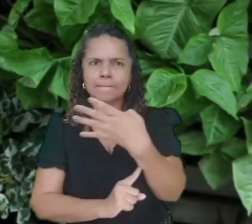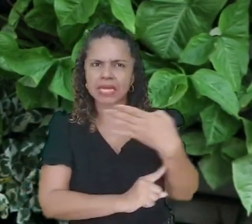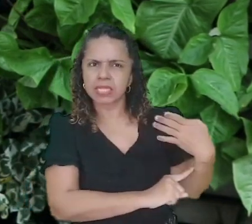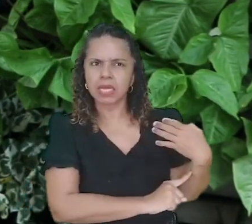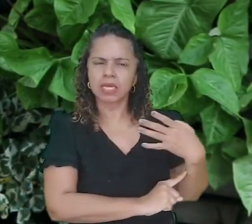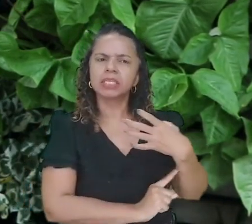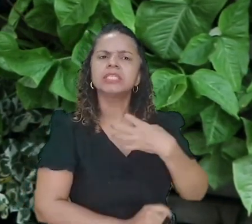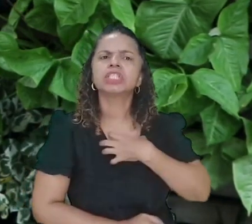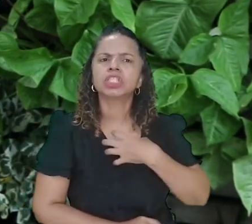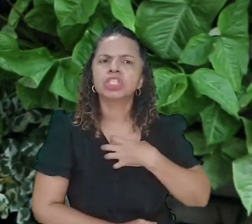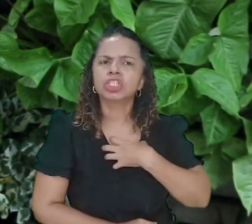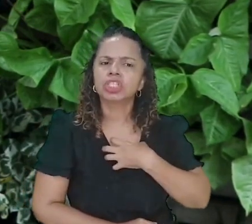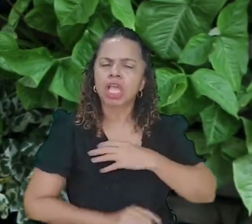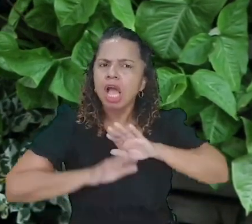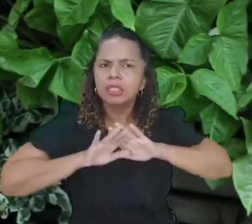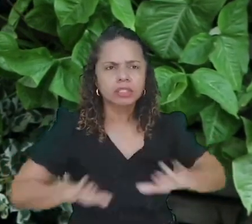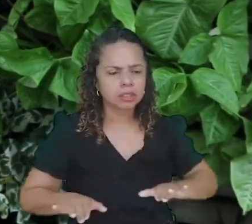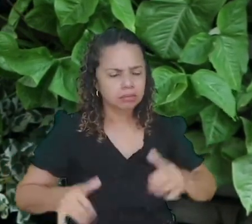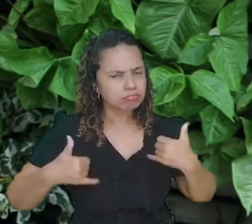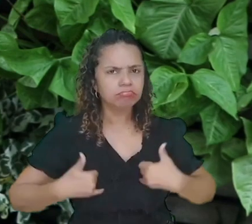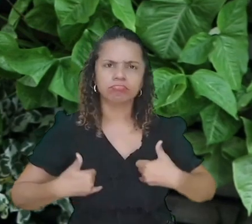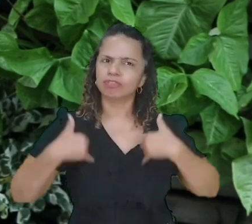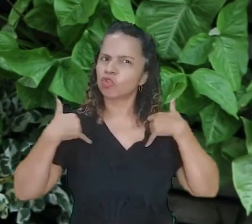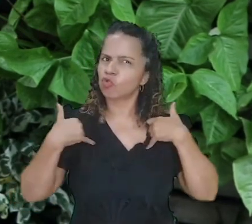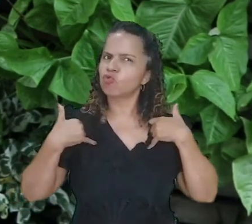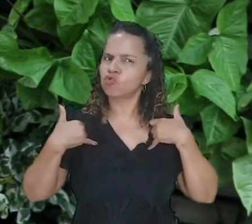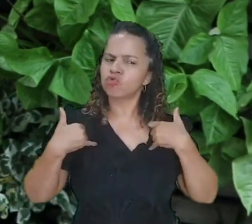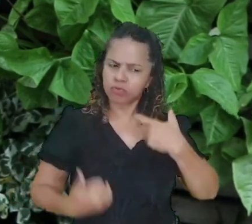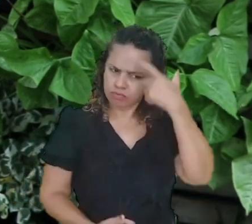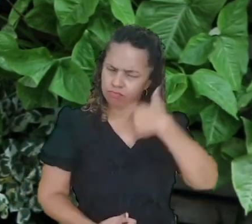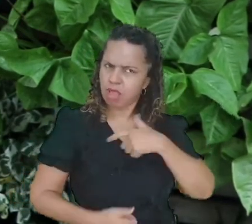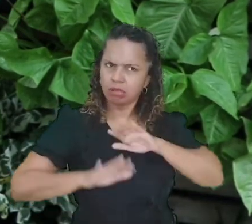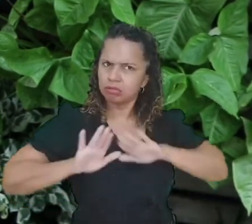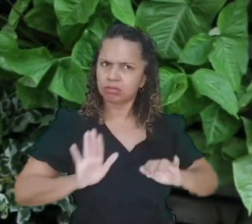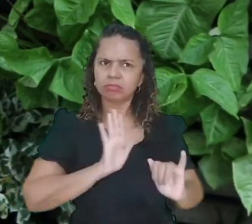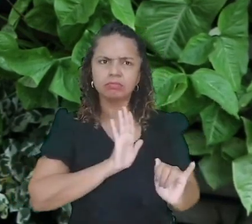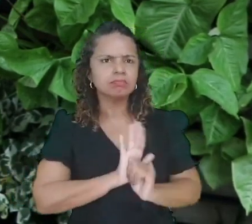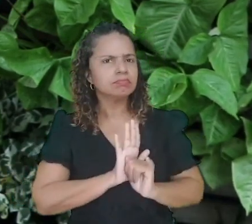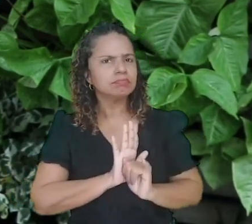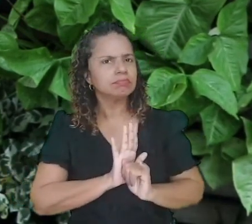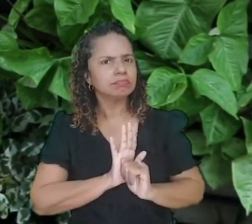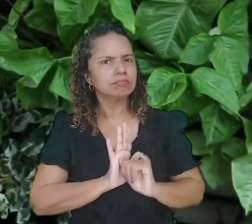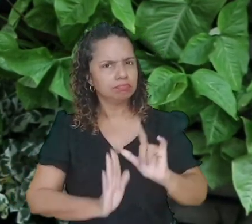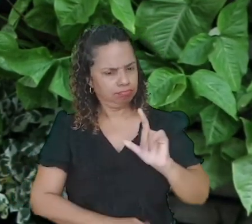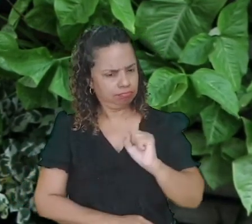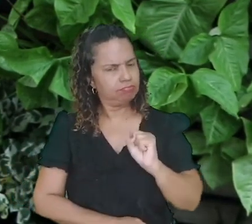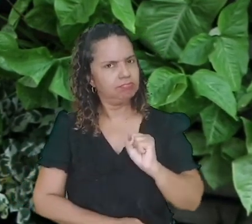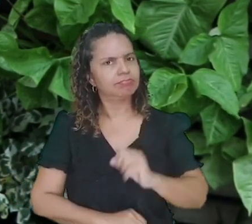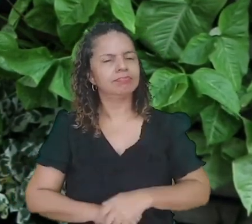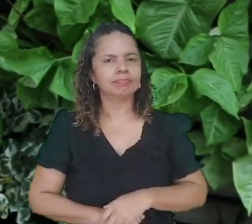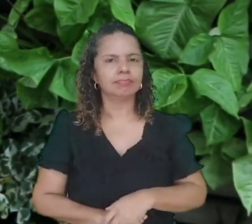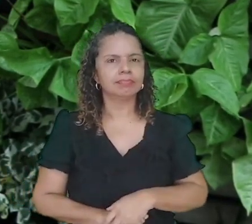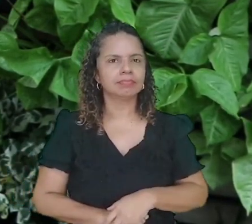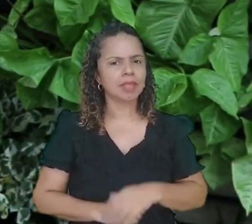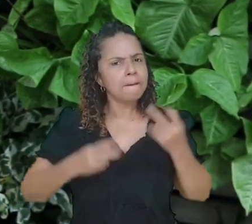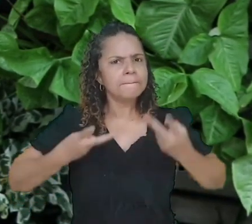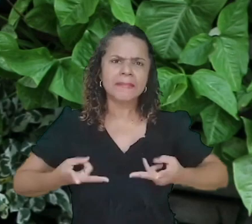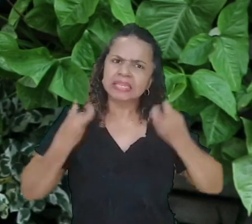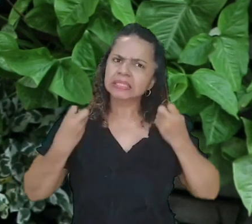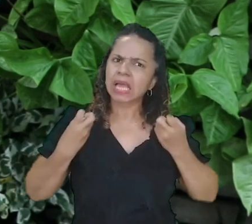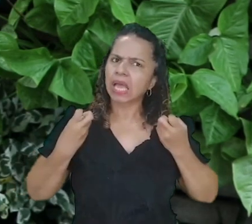a se sentir, né, orgulhoso de ser quem é, a gente consegue passar a perceber